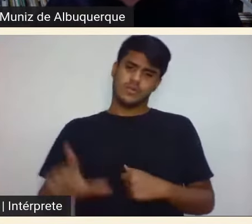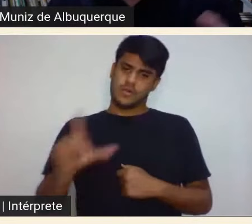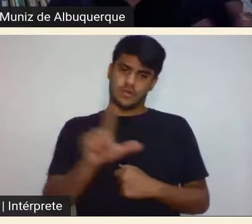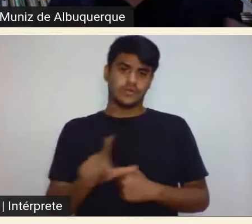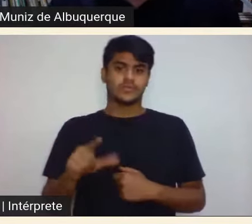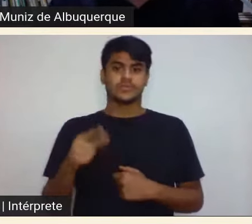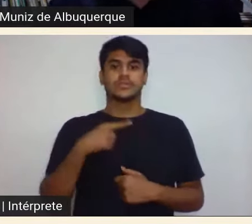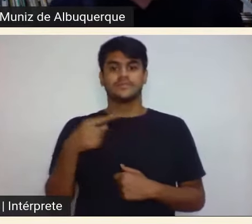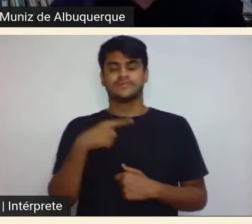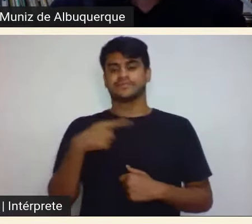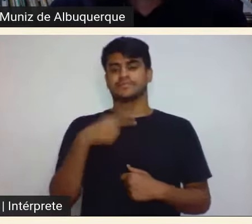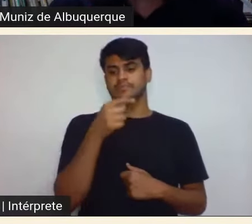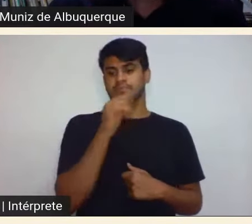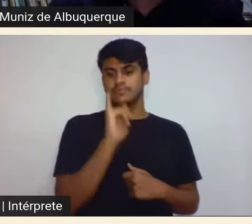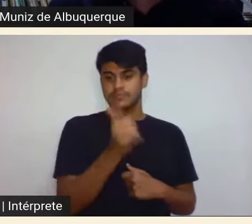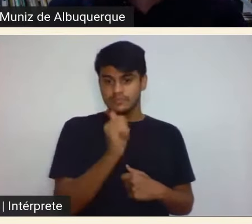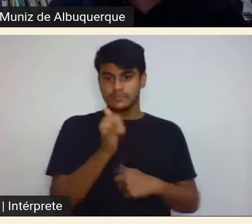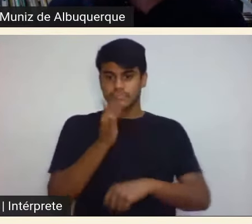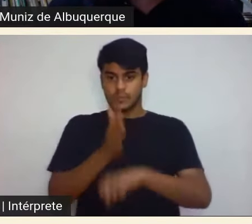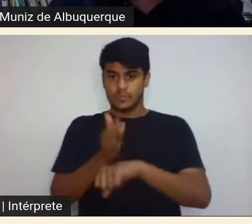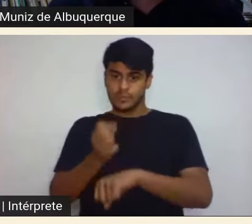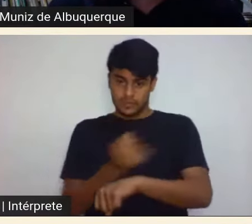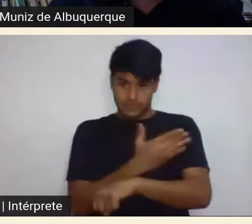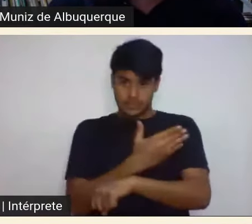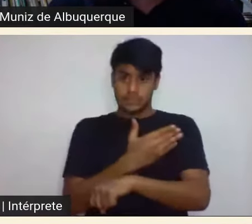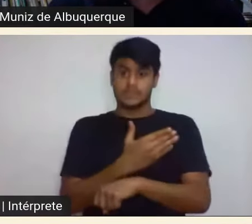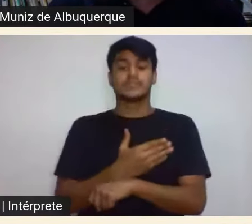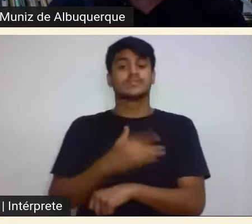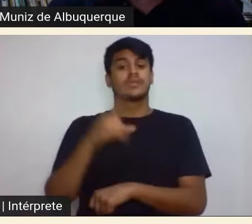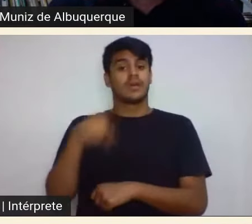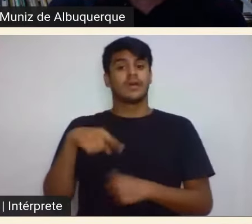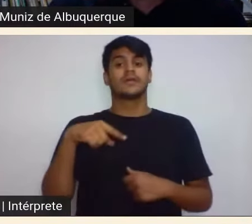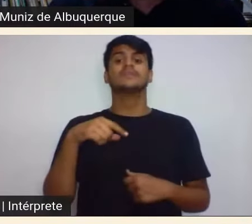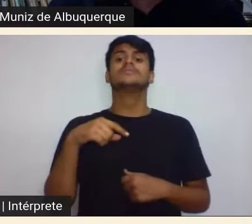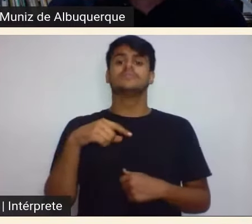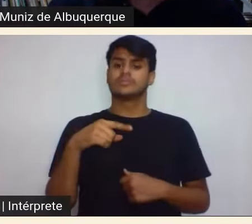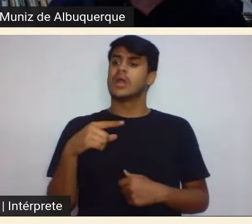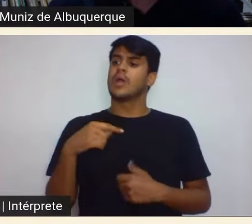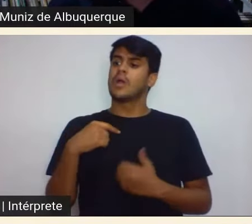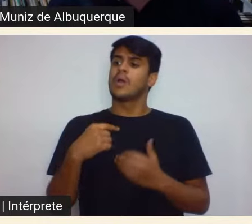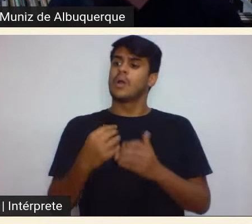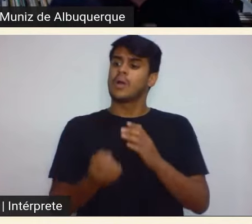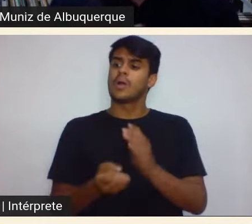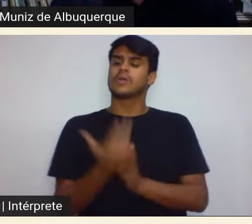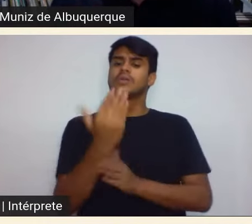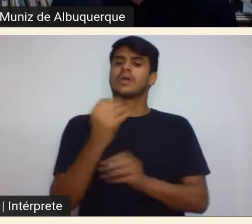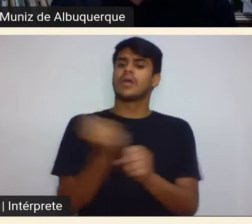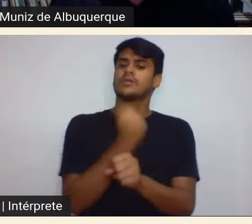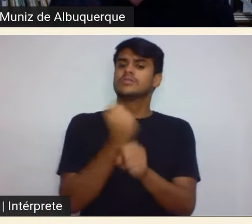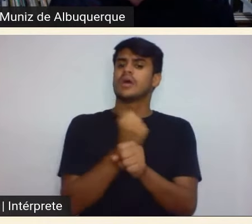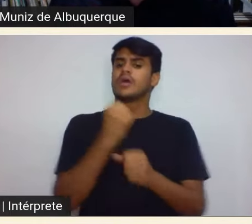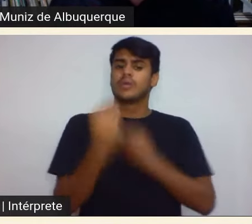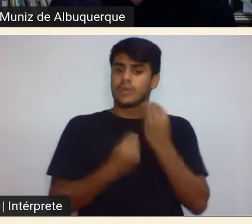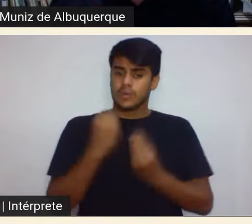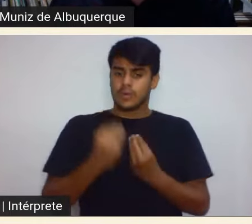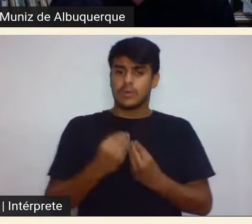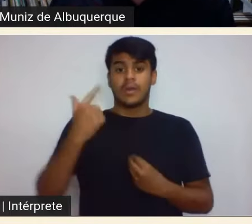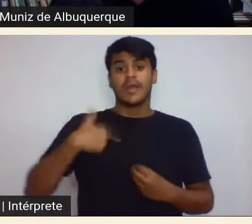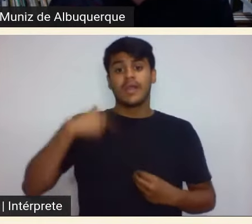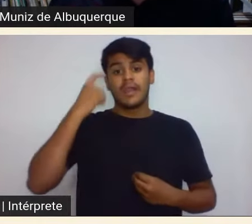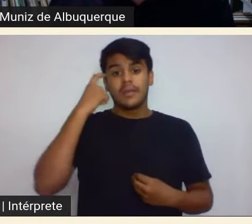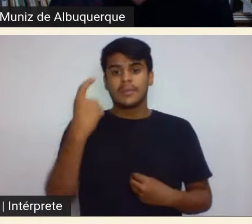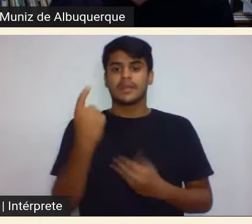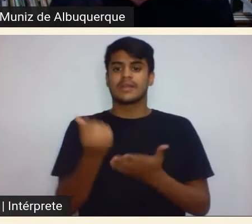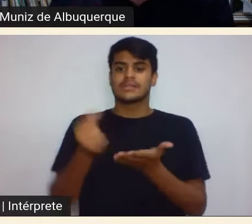narrativa modernista, ela em grande medida se constrói reforçando a ideia da centralidade